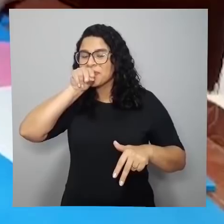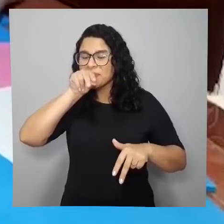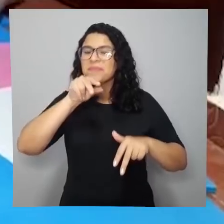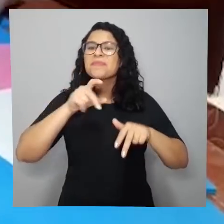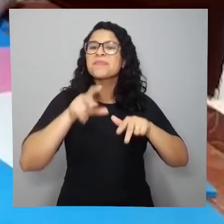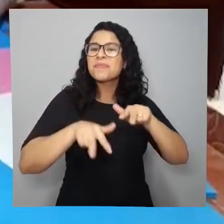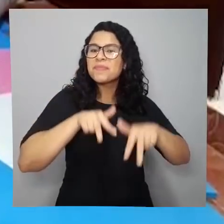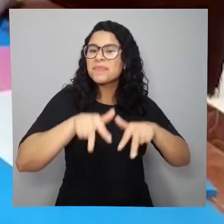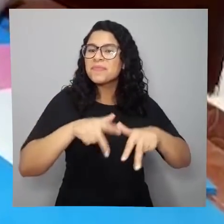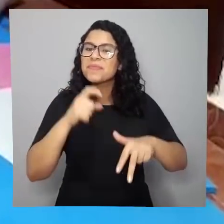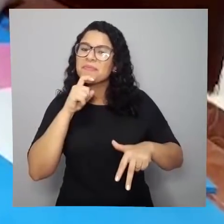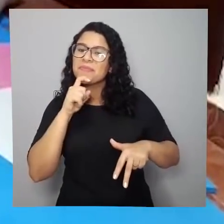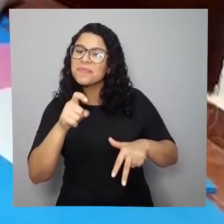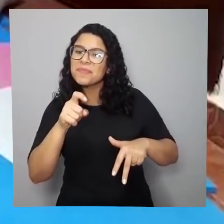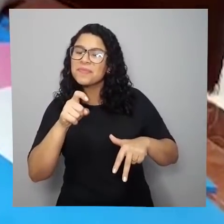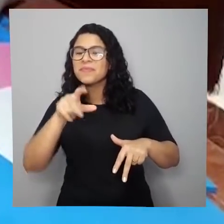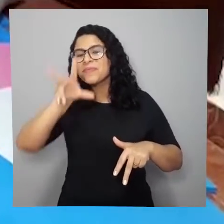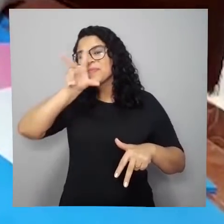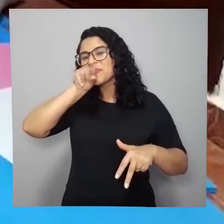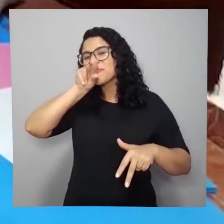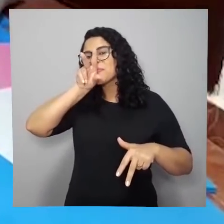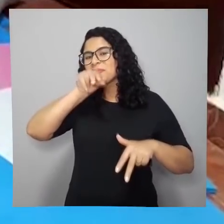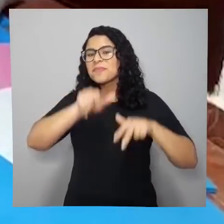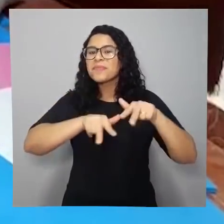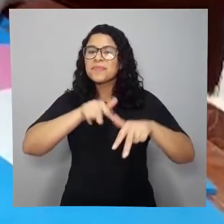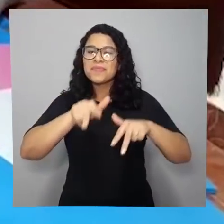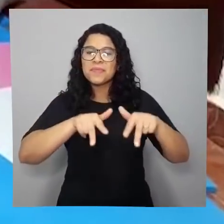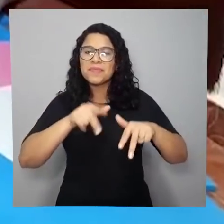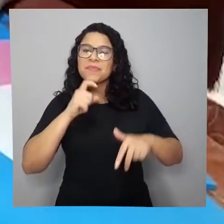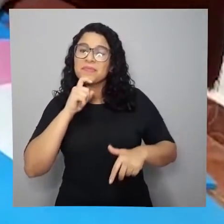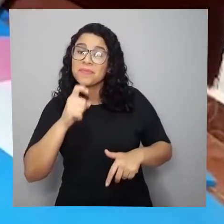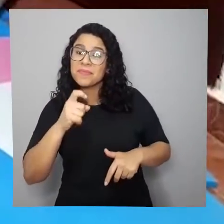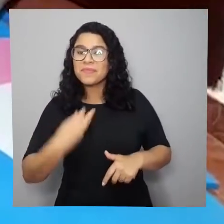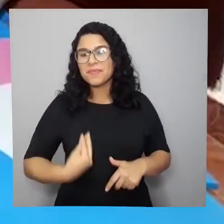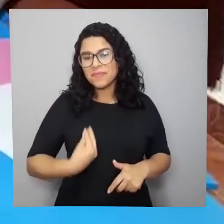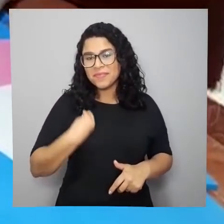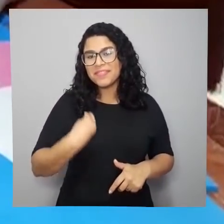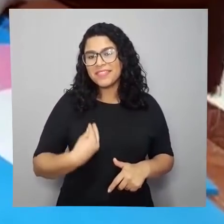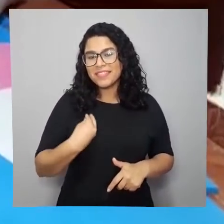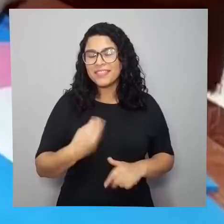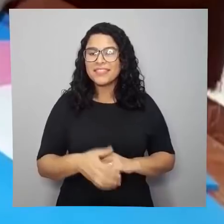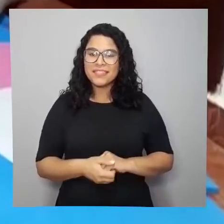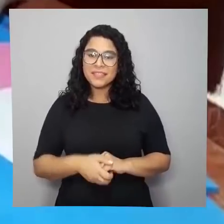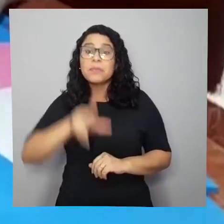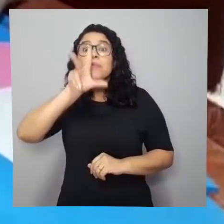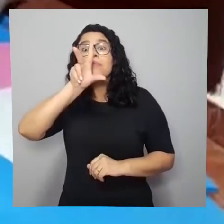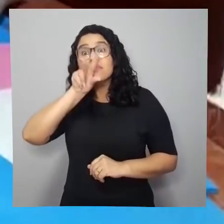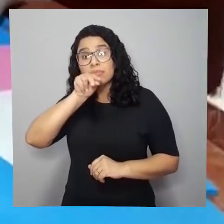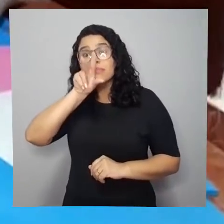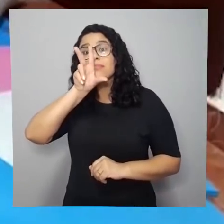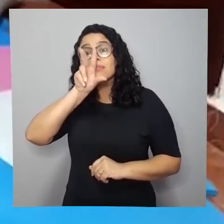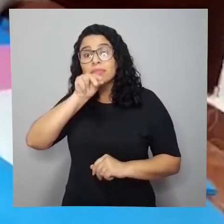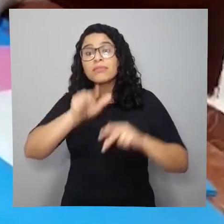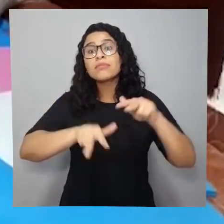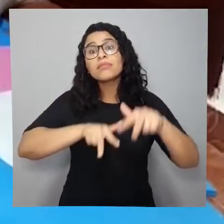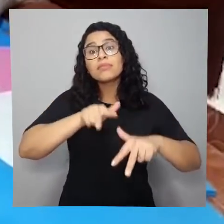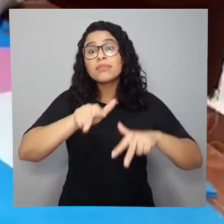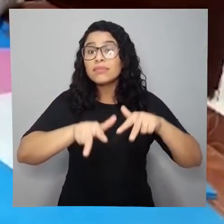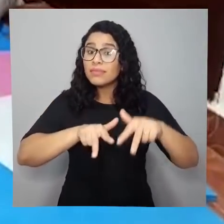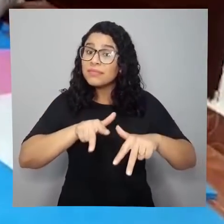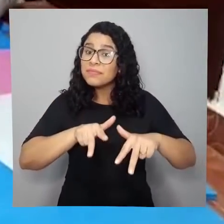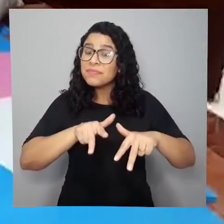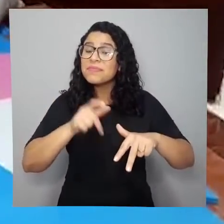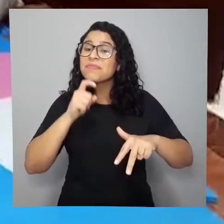patinho verdinho, viva o patinho verdinho, viva o patinho verdinho. O patinho que era